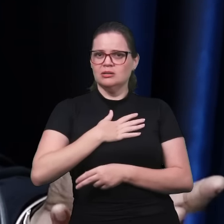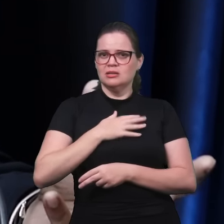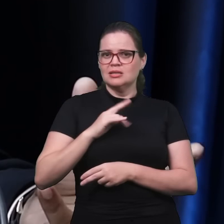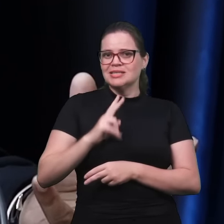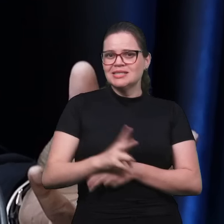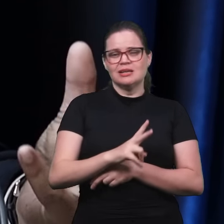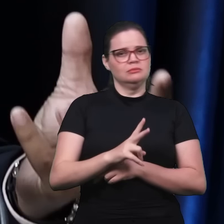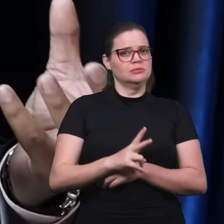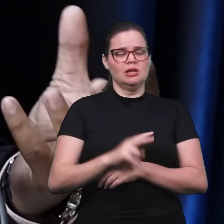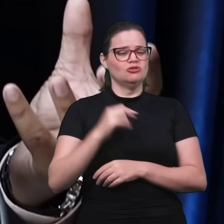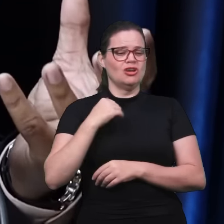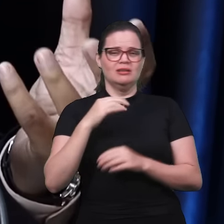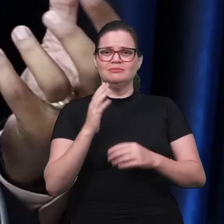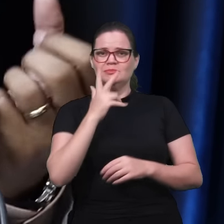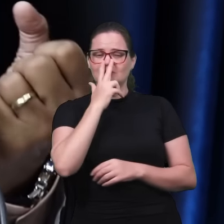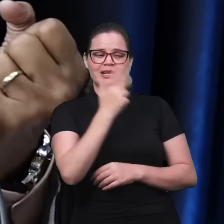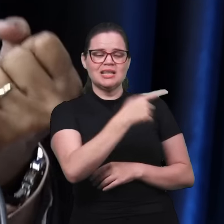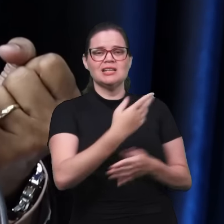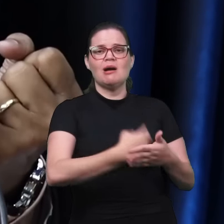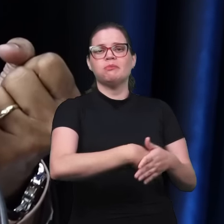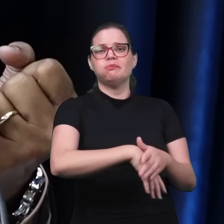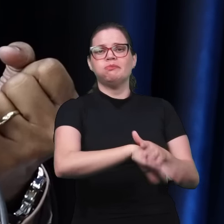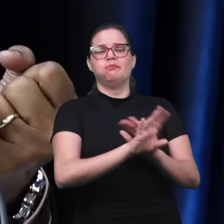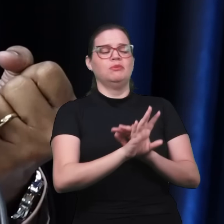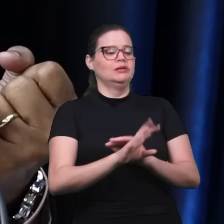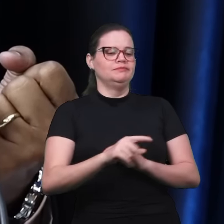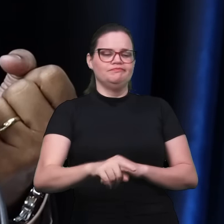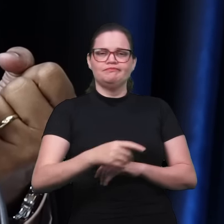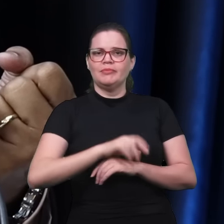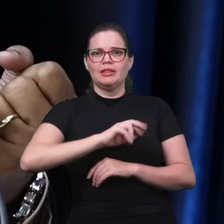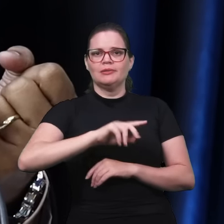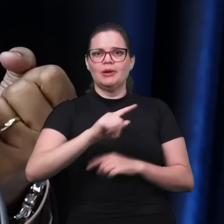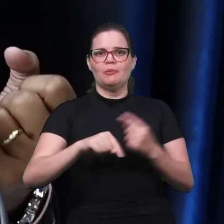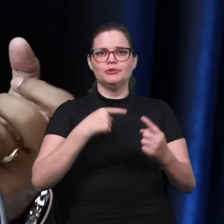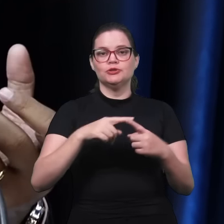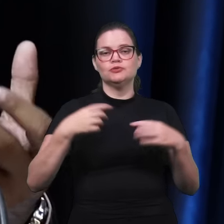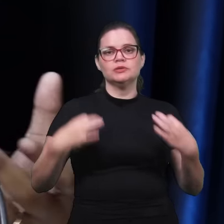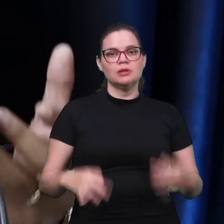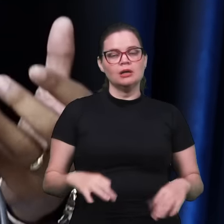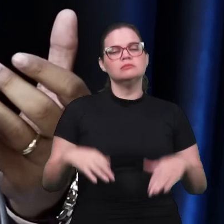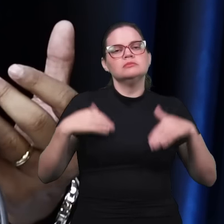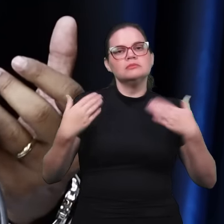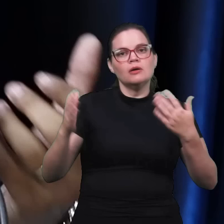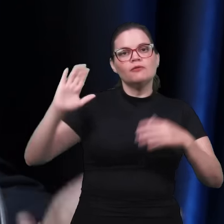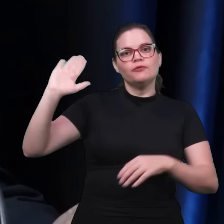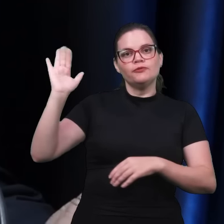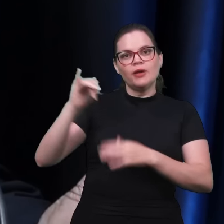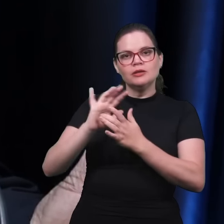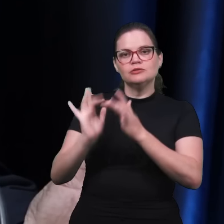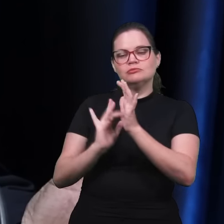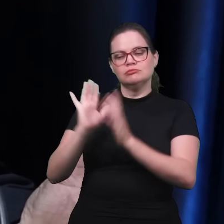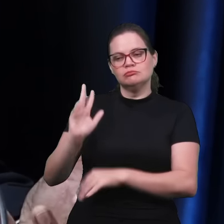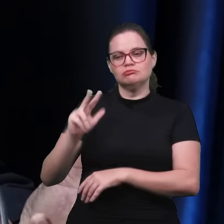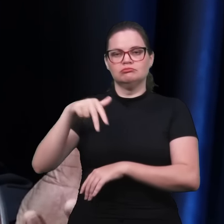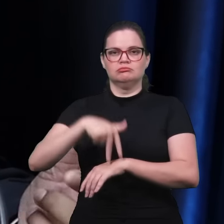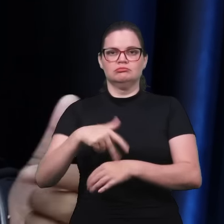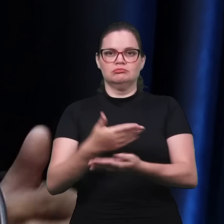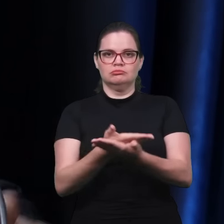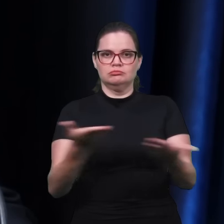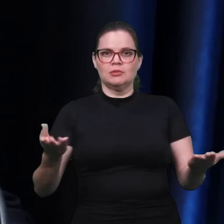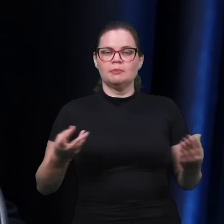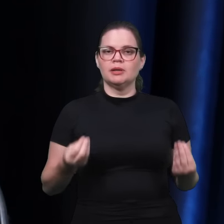o pecado do mundo, para resgatar no homem, dar ao homem agora a oportunidade de ter uma vida com o Senhor,